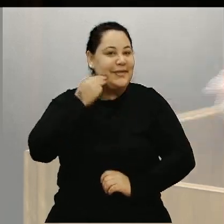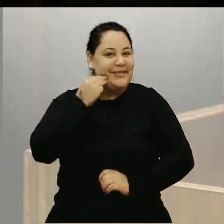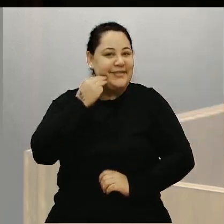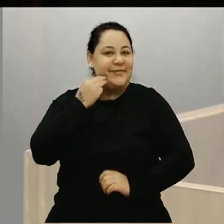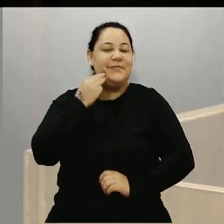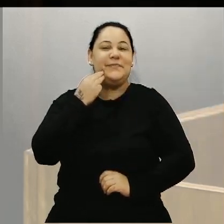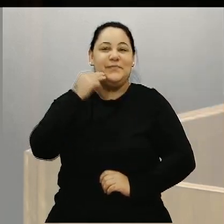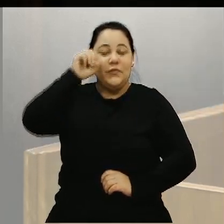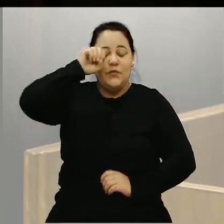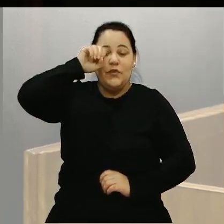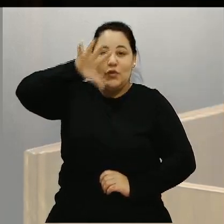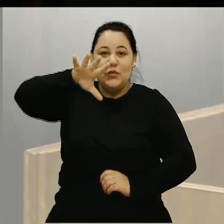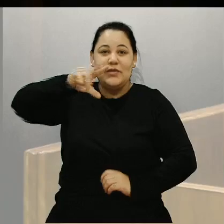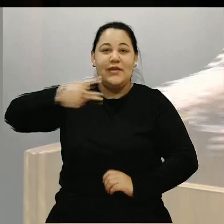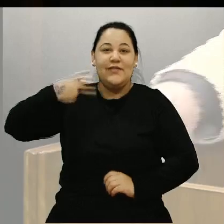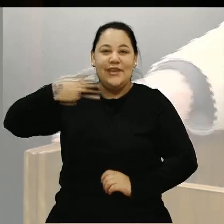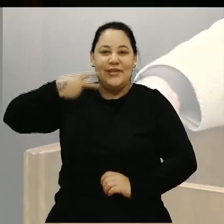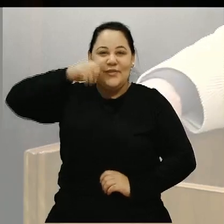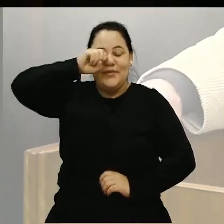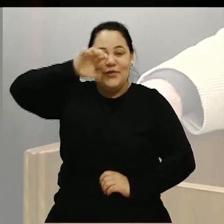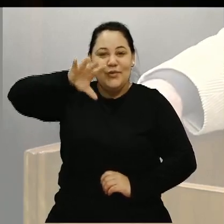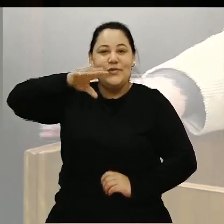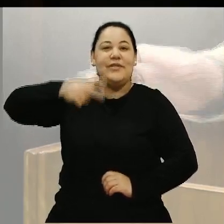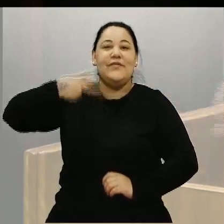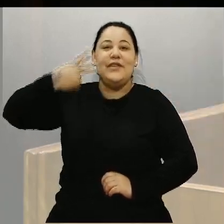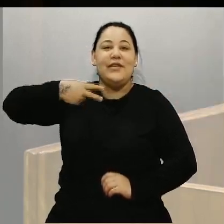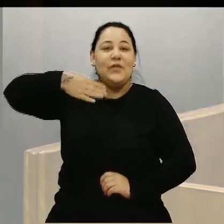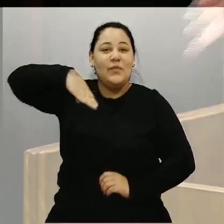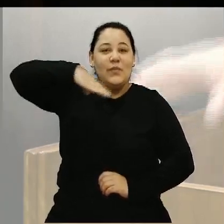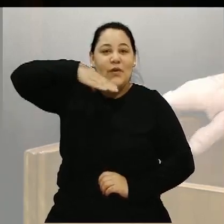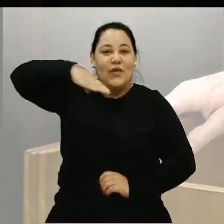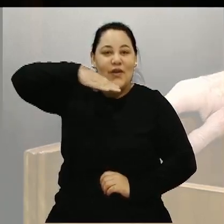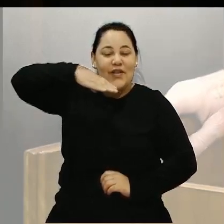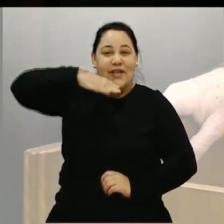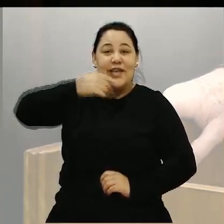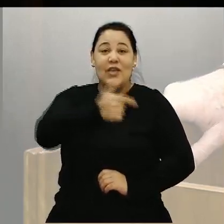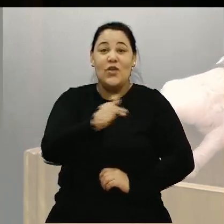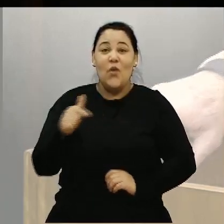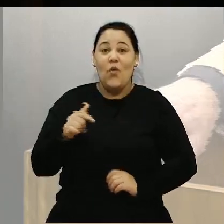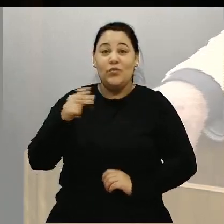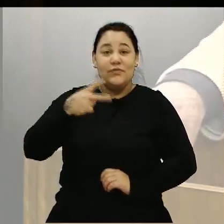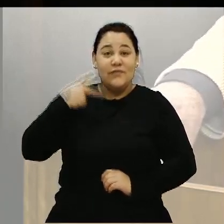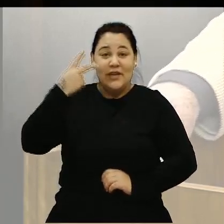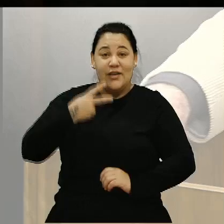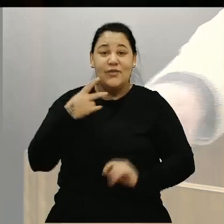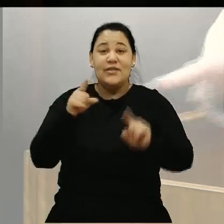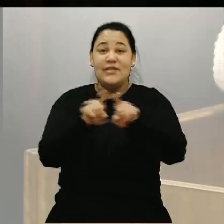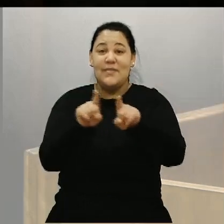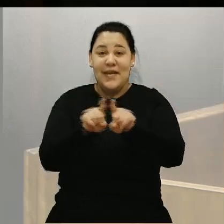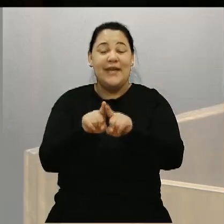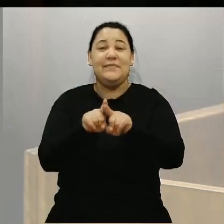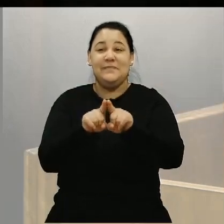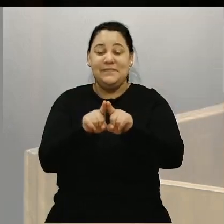o Fiuza, o vereador Fiuza, o vereador Bortola e outros vereadores que foram